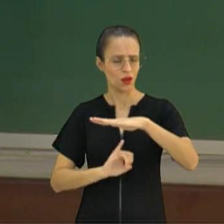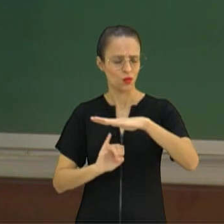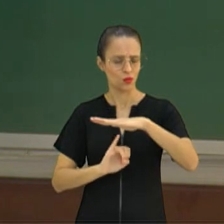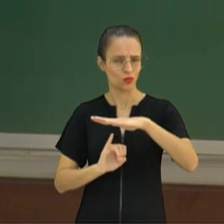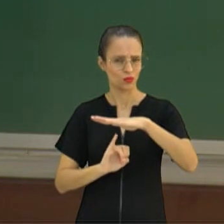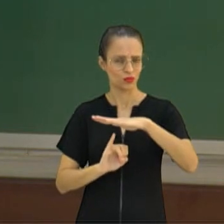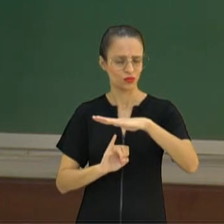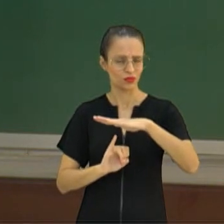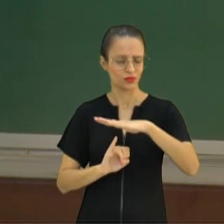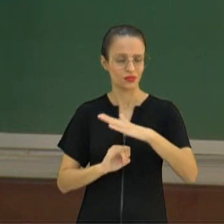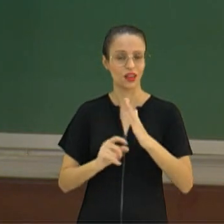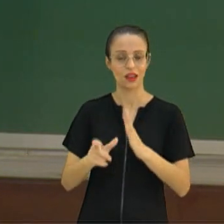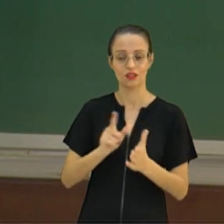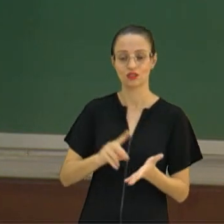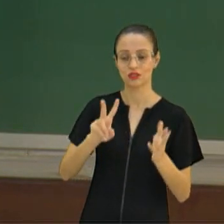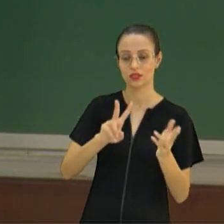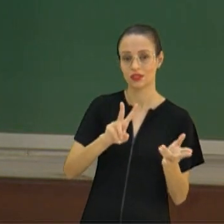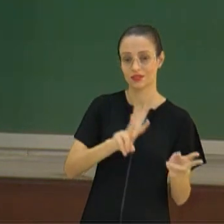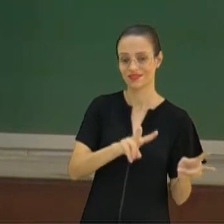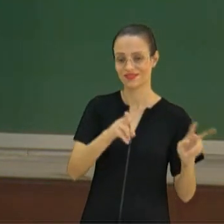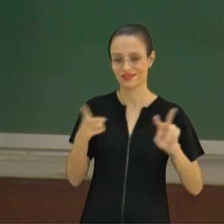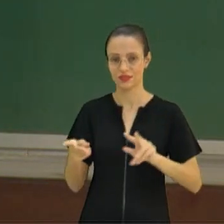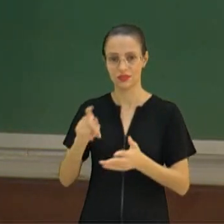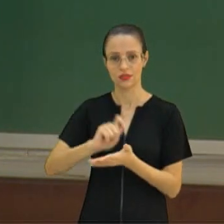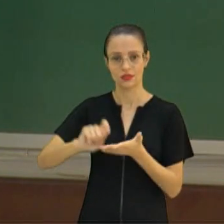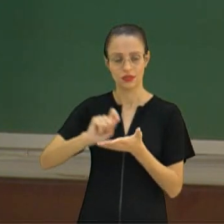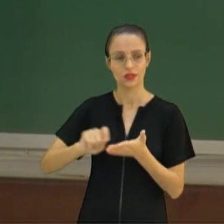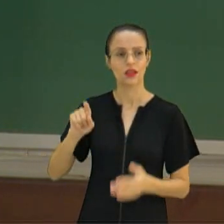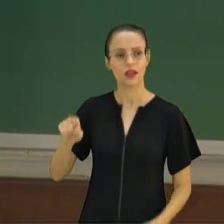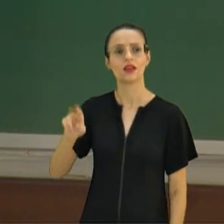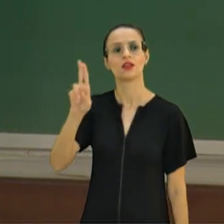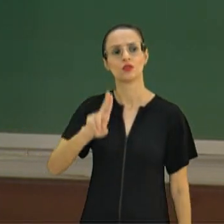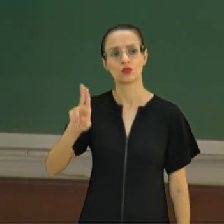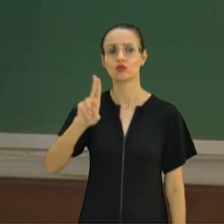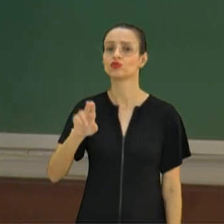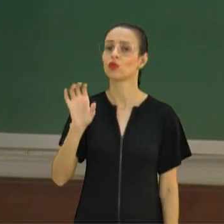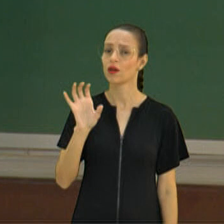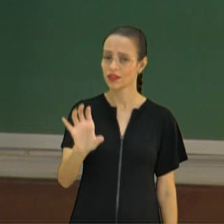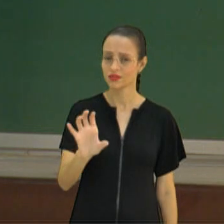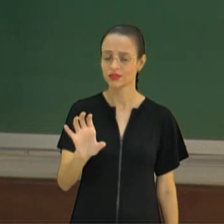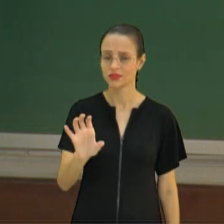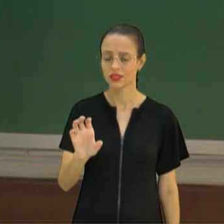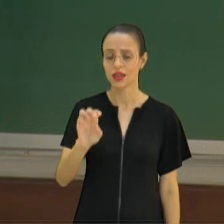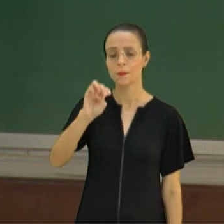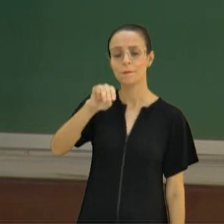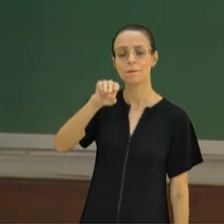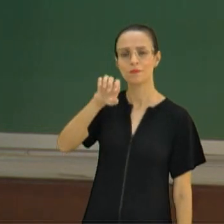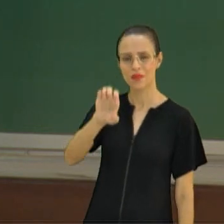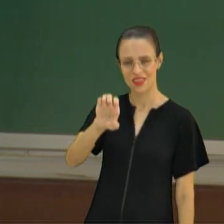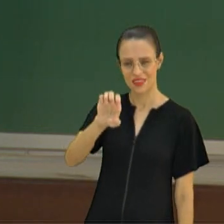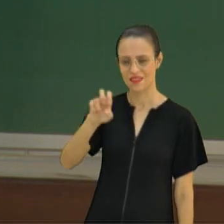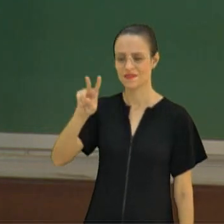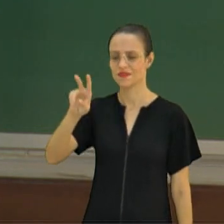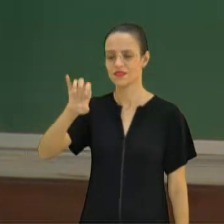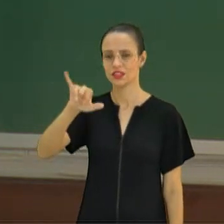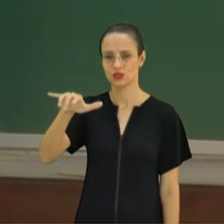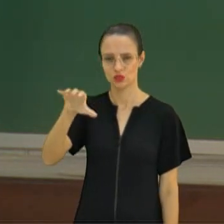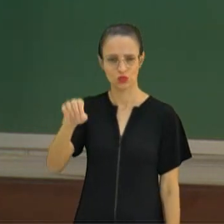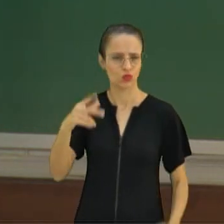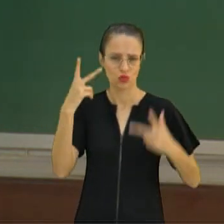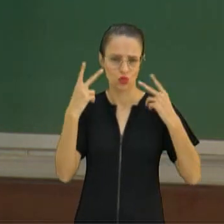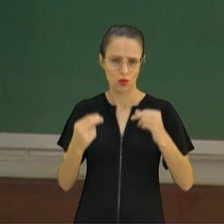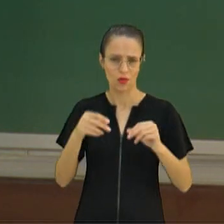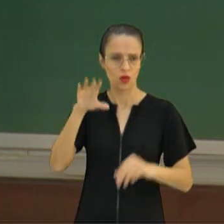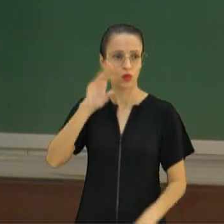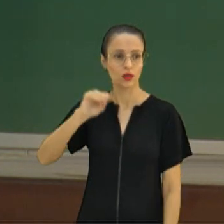de ser transcrita. Então, sim, o Ziraldo usou a próclise, porque é algo normal na oralidade.